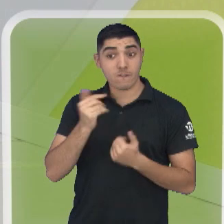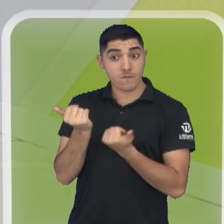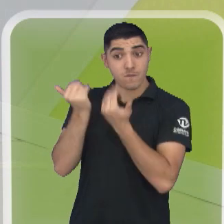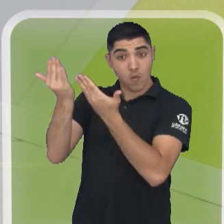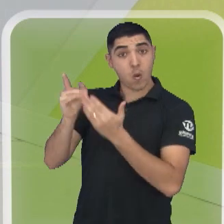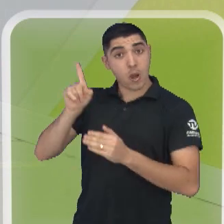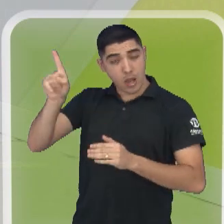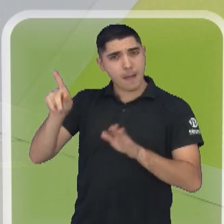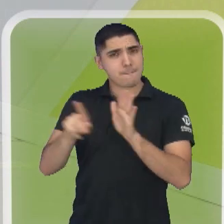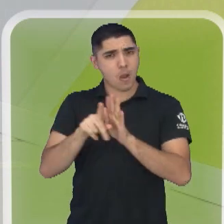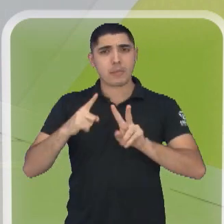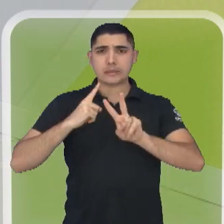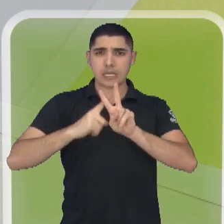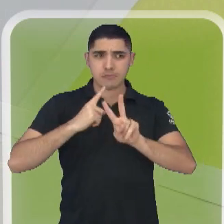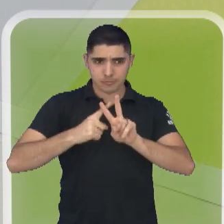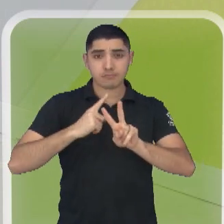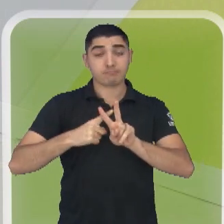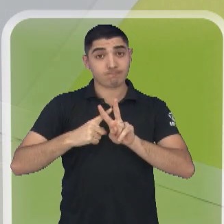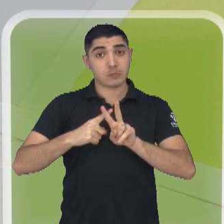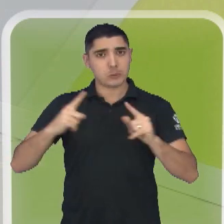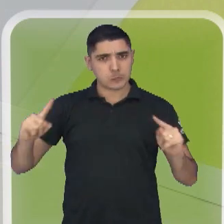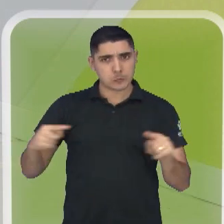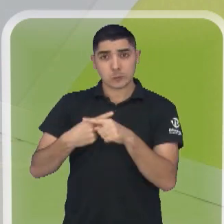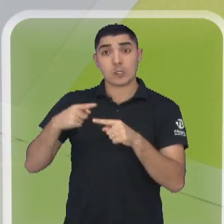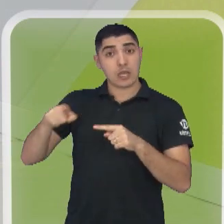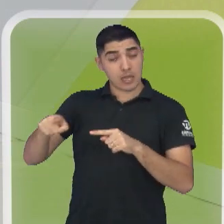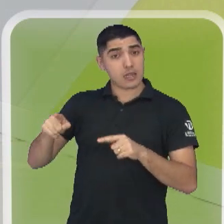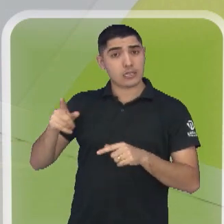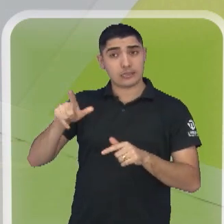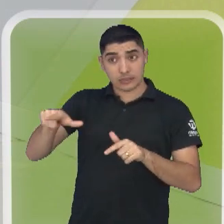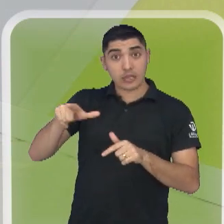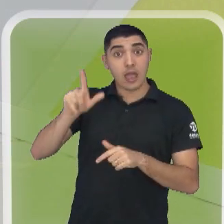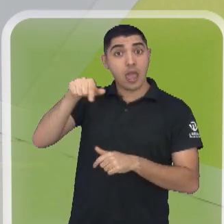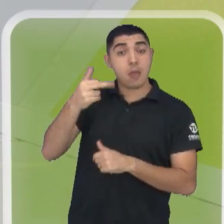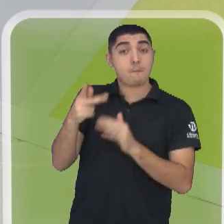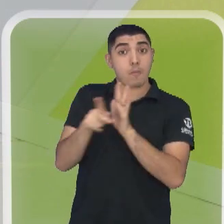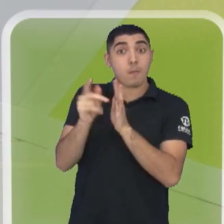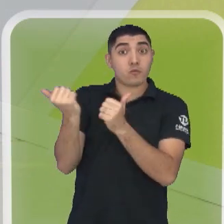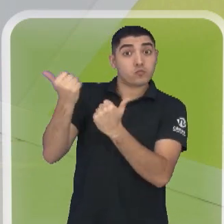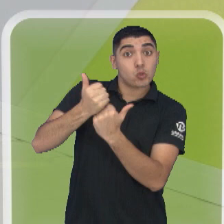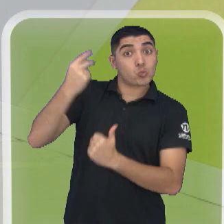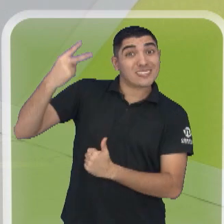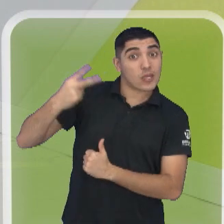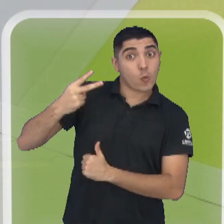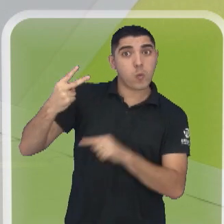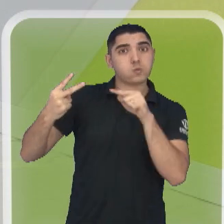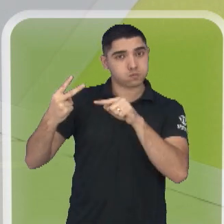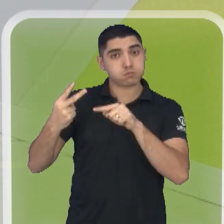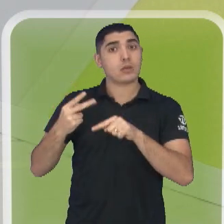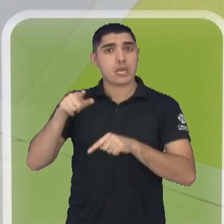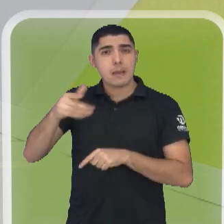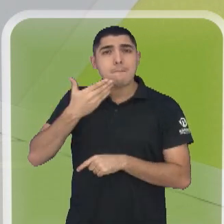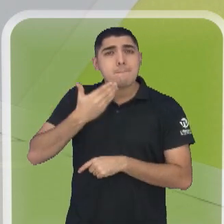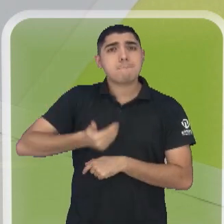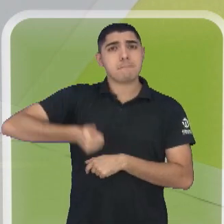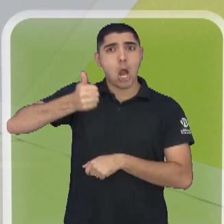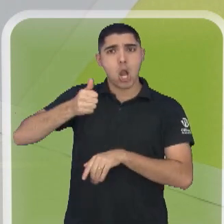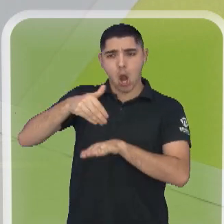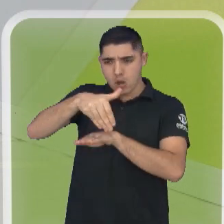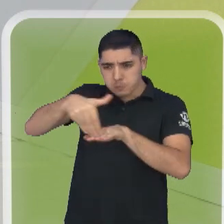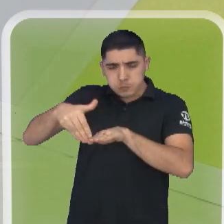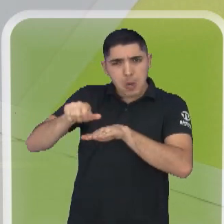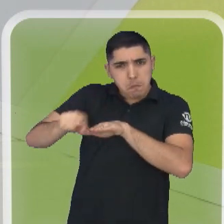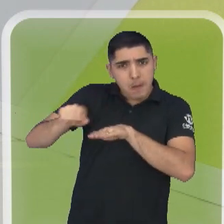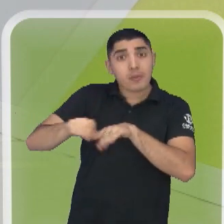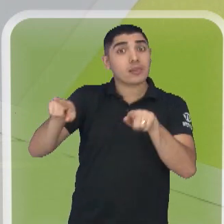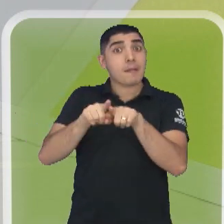simplesmente enfrentar o vice-líder até então da Série 3, o time que tem o melhor ataque, o time que tem a melhor defesa, o melhor saldo de gols da competição, e